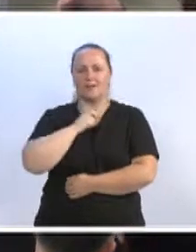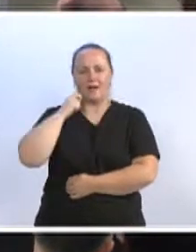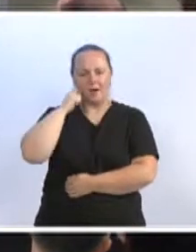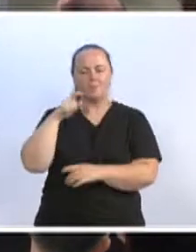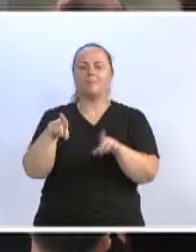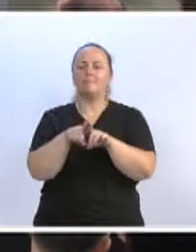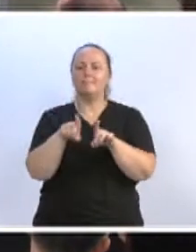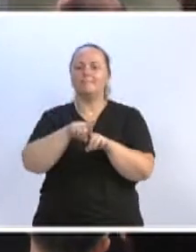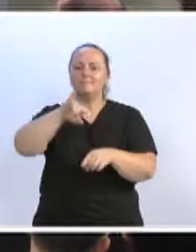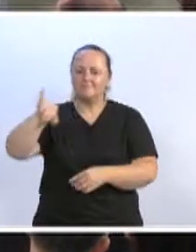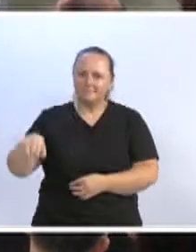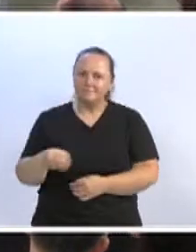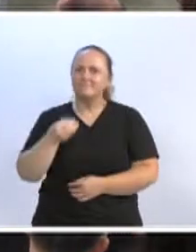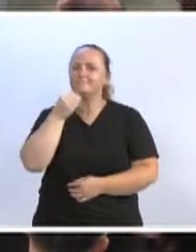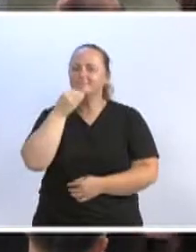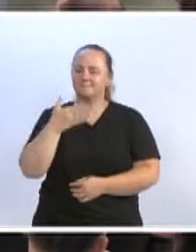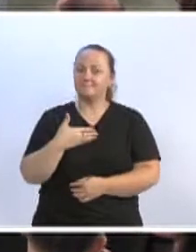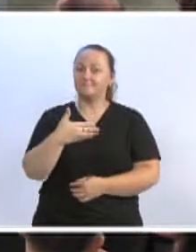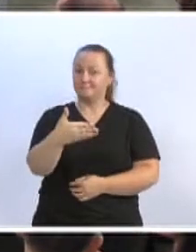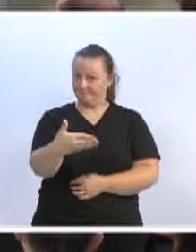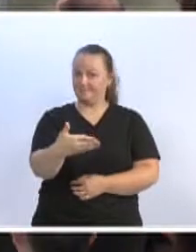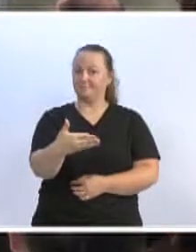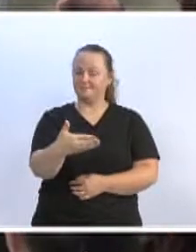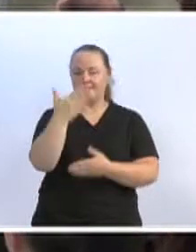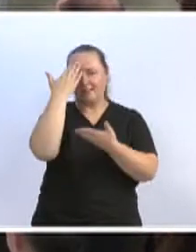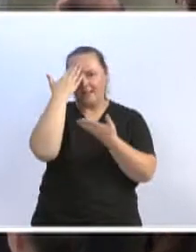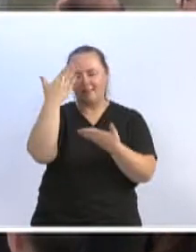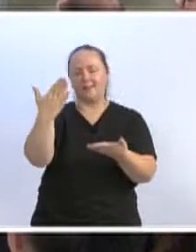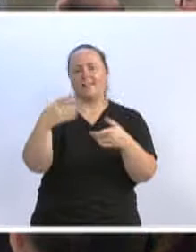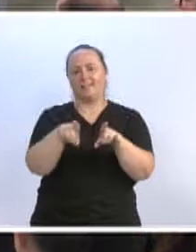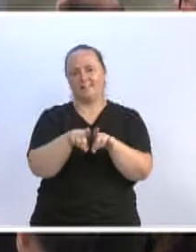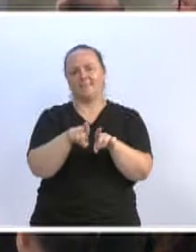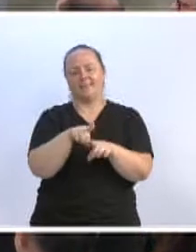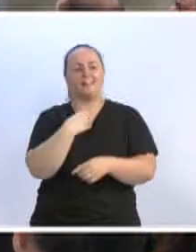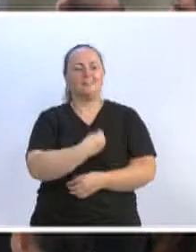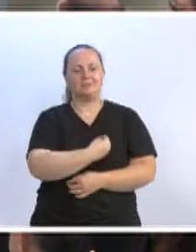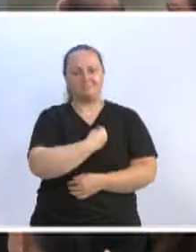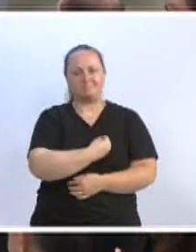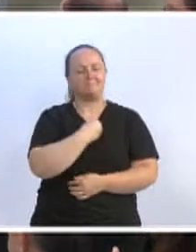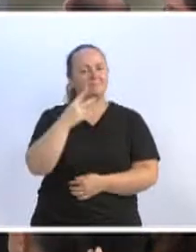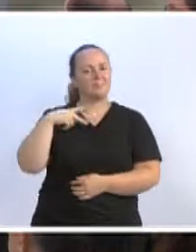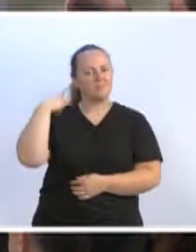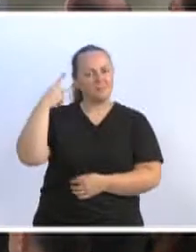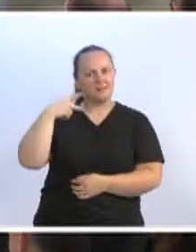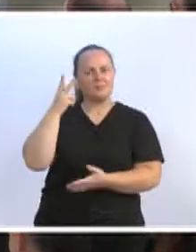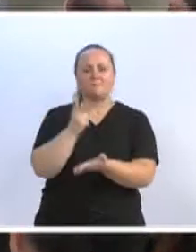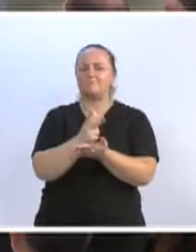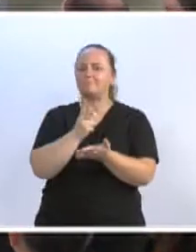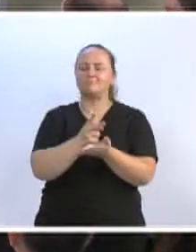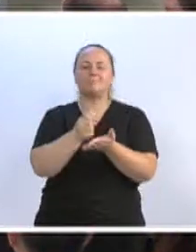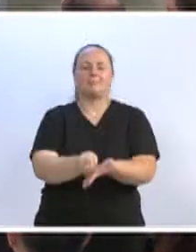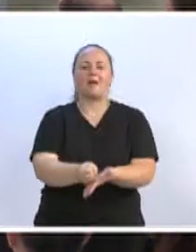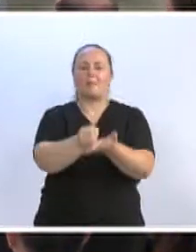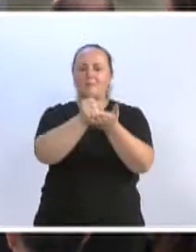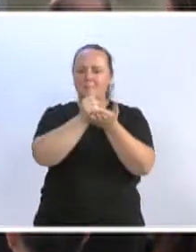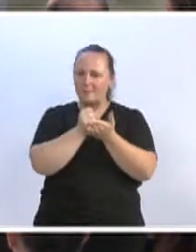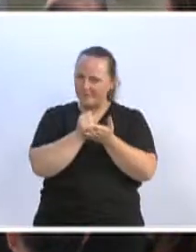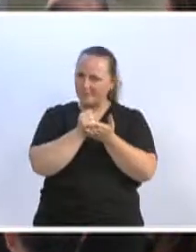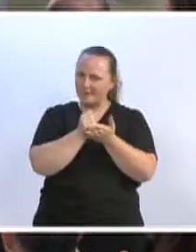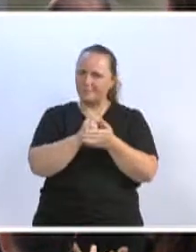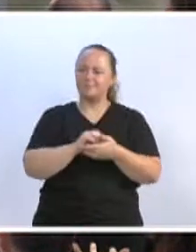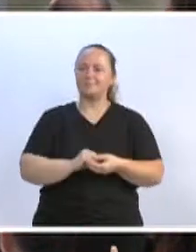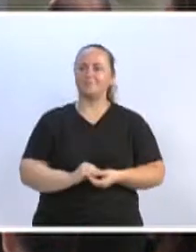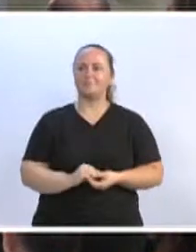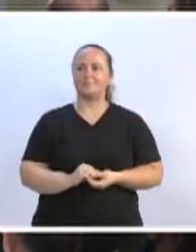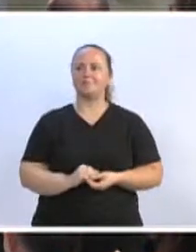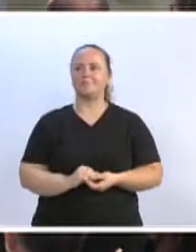tem a oportunidade nesse momento, e agradeço também pela presença do vereador aqui, Ricardo Alba, sempre nos apoiando, e tem a oportunidade